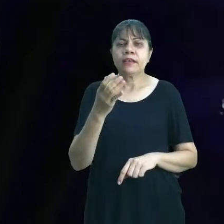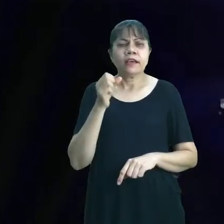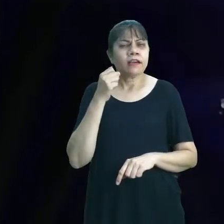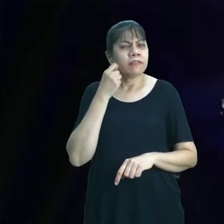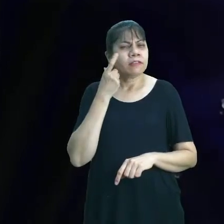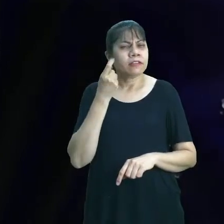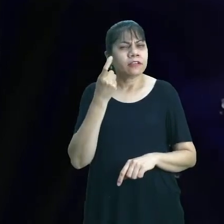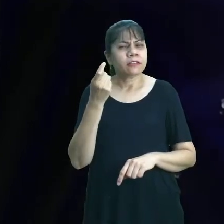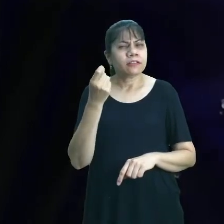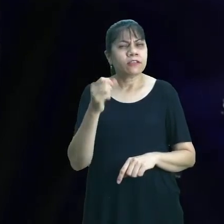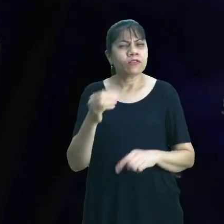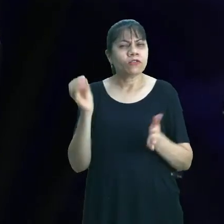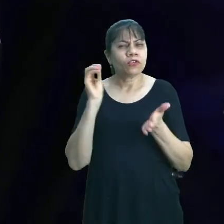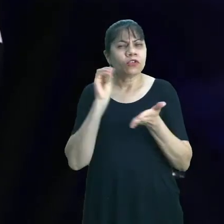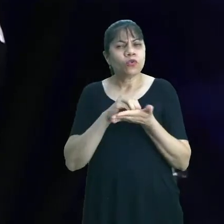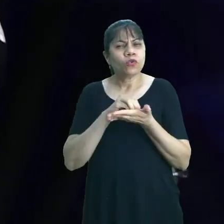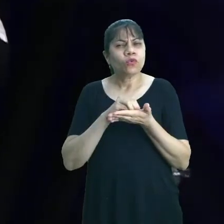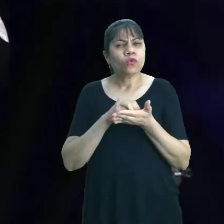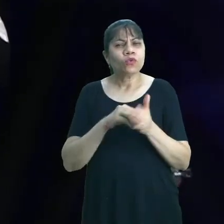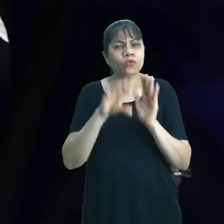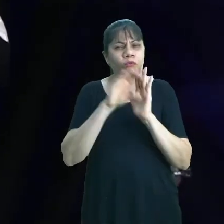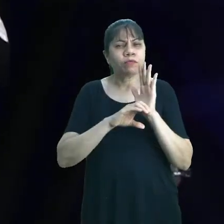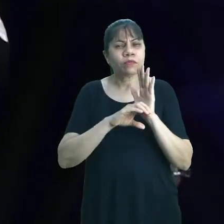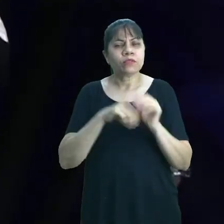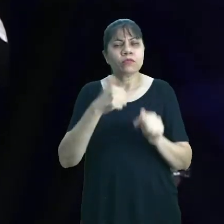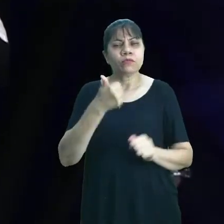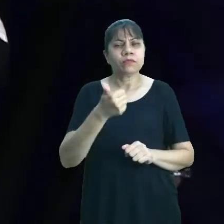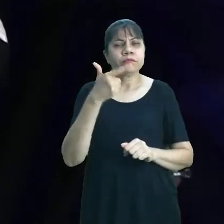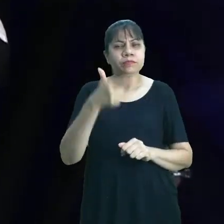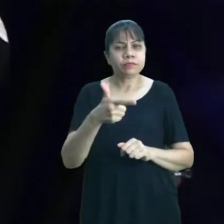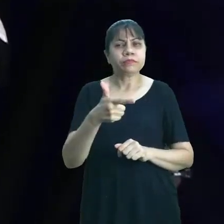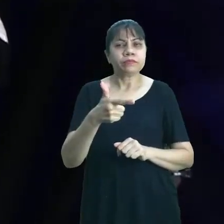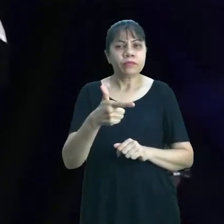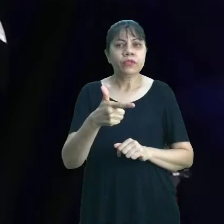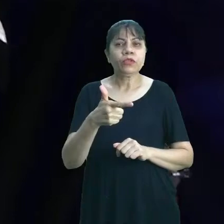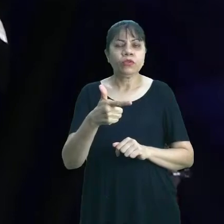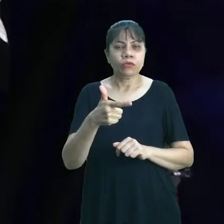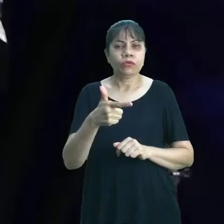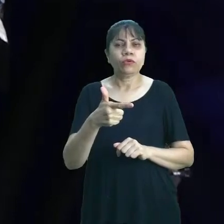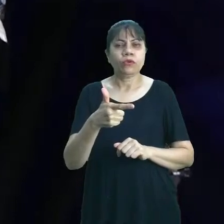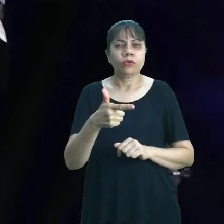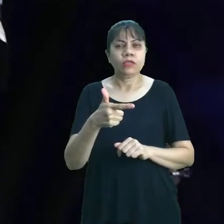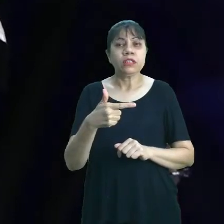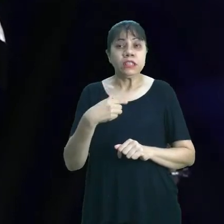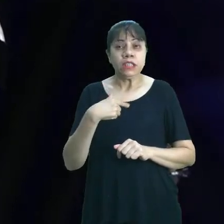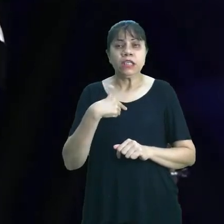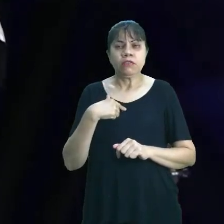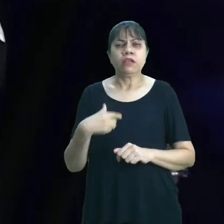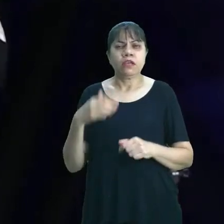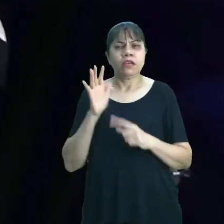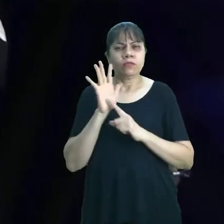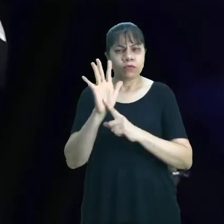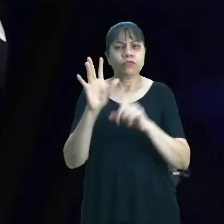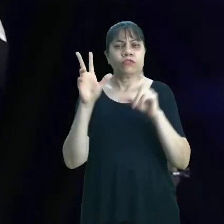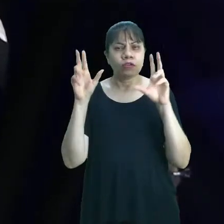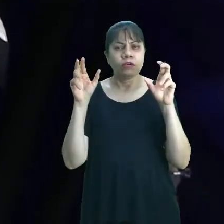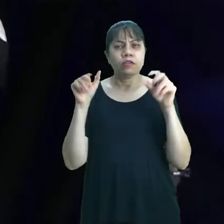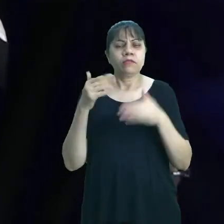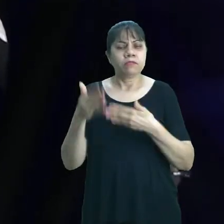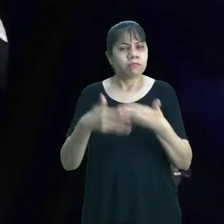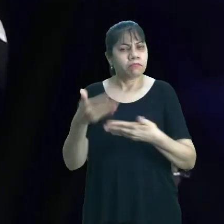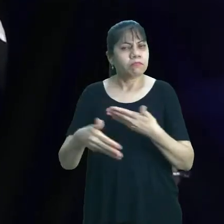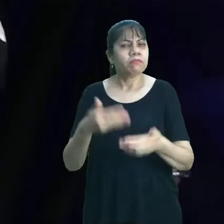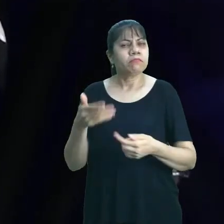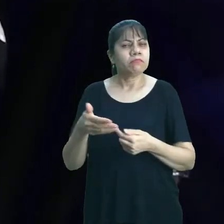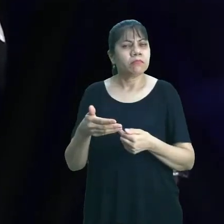12, que é esse trecho, um trecho do último capítulo que eu quero compartilhar com você, que nós